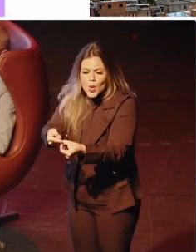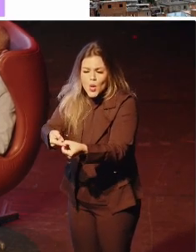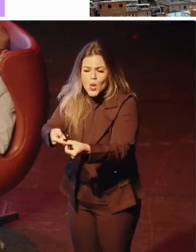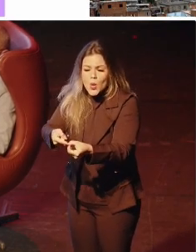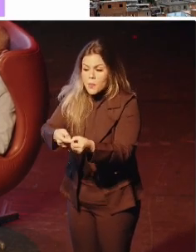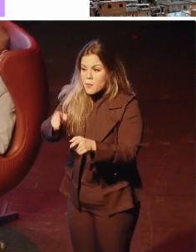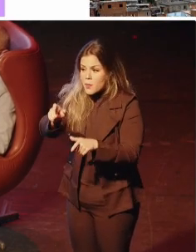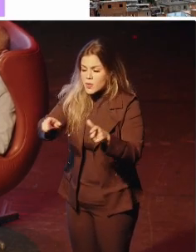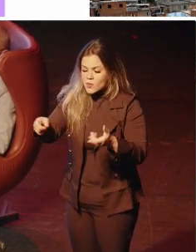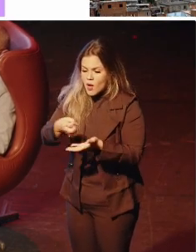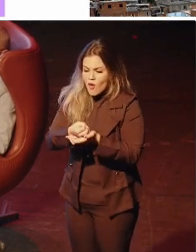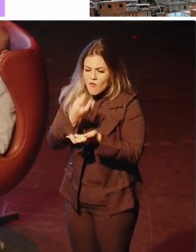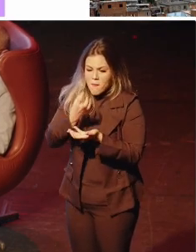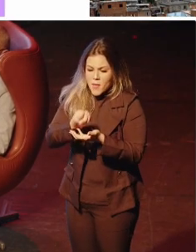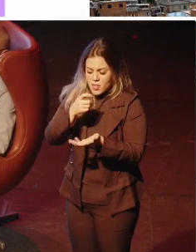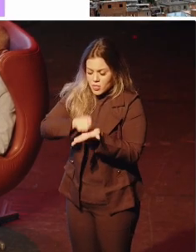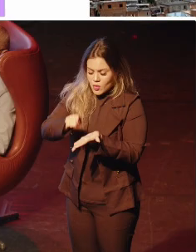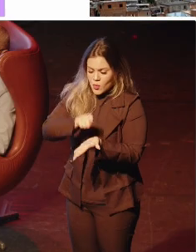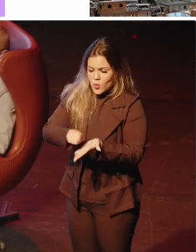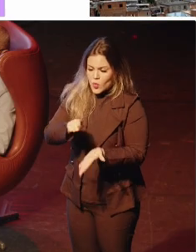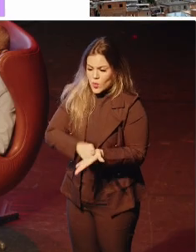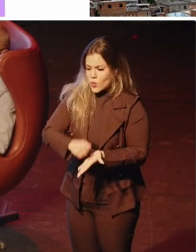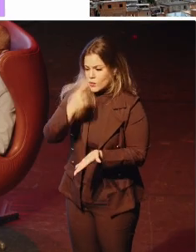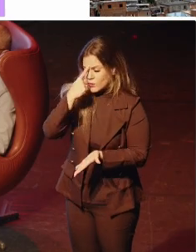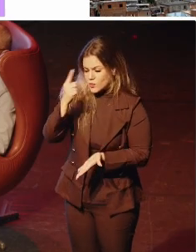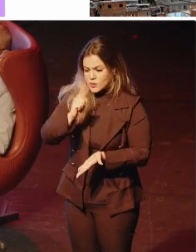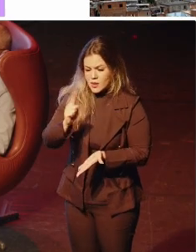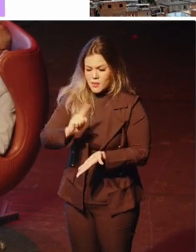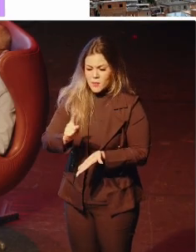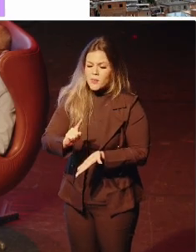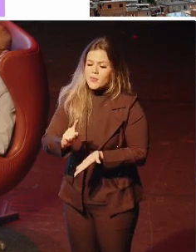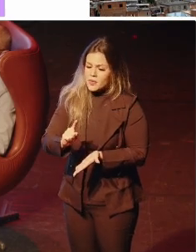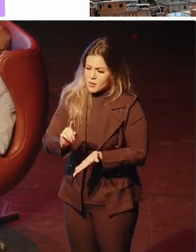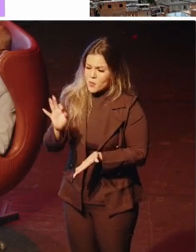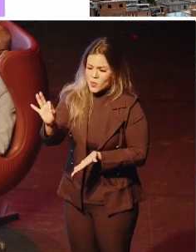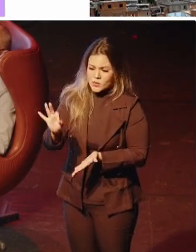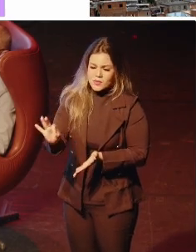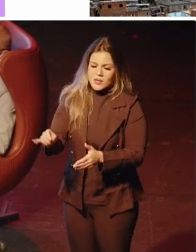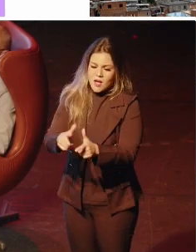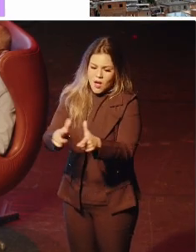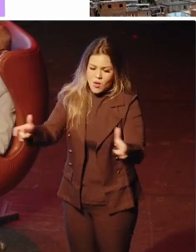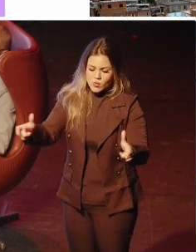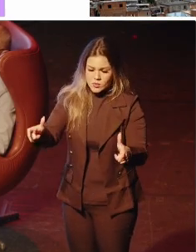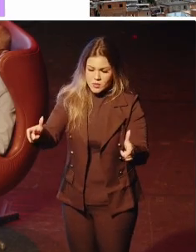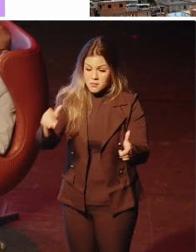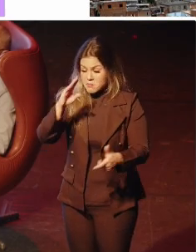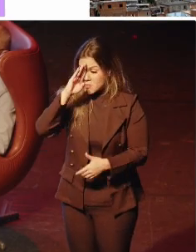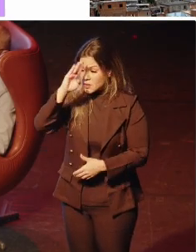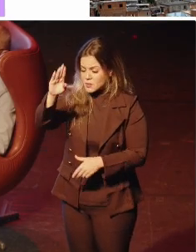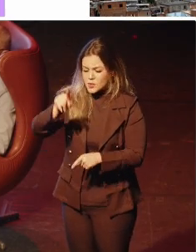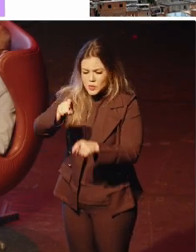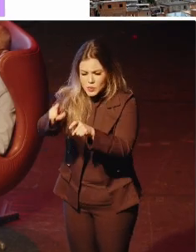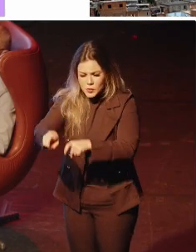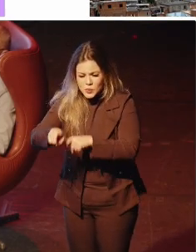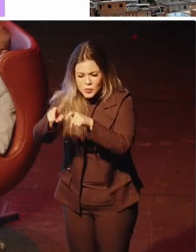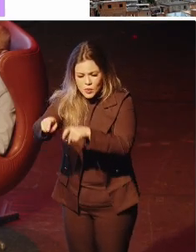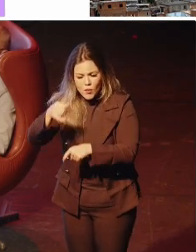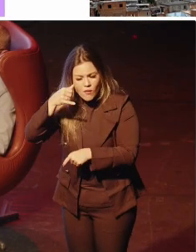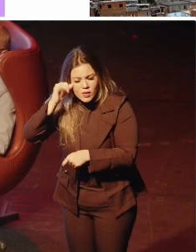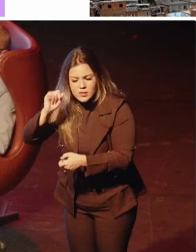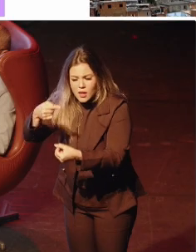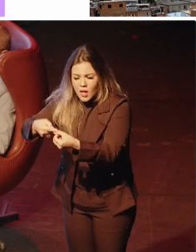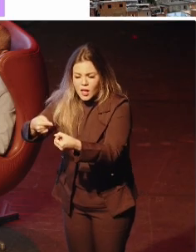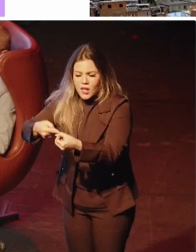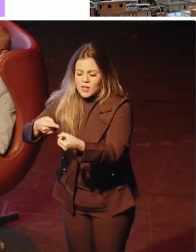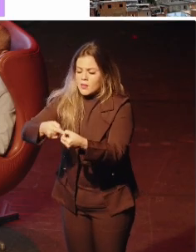exemplo, é muito alta, né? Zonas rurais têm uma taxa de analfabetismo muito alta.